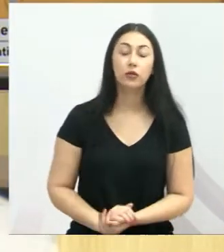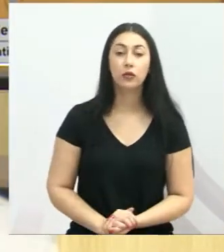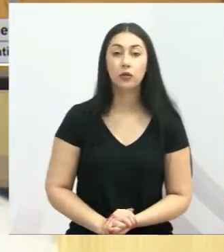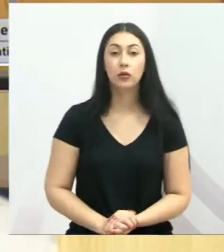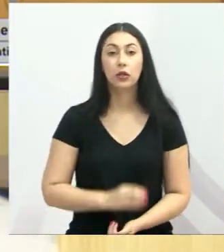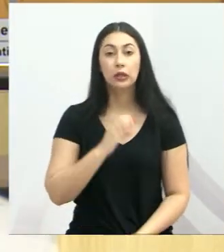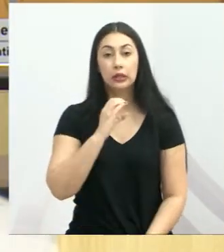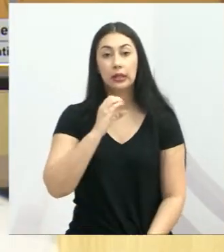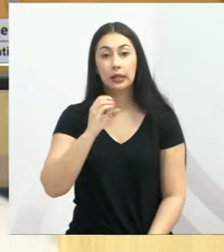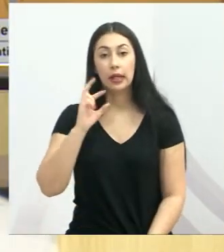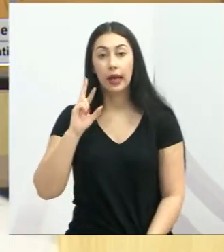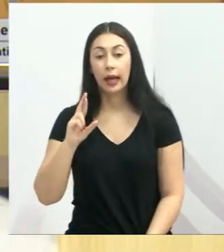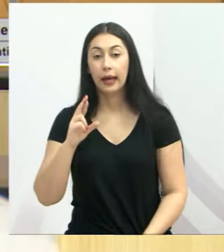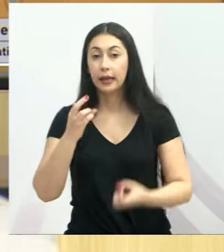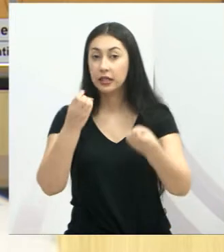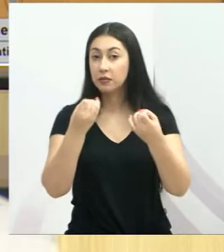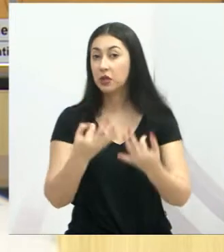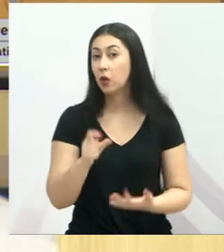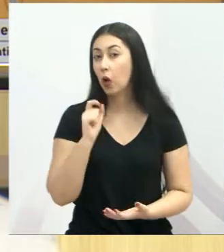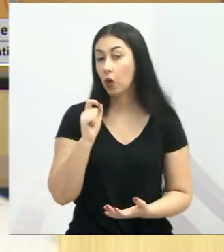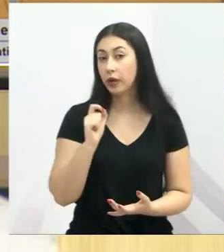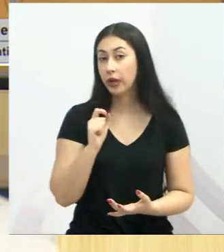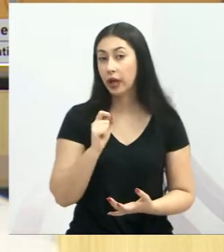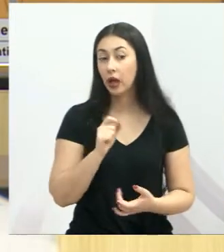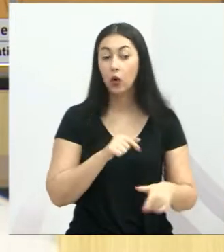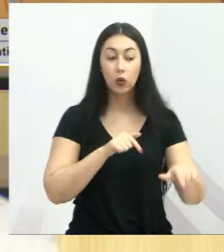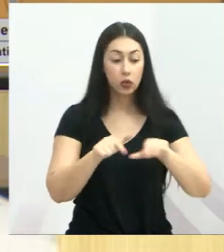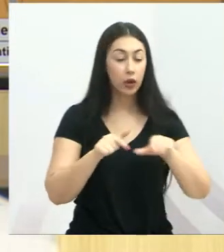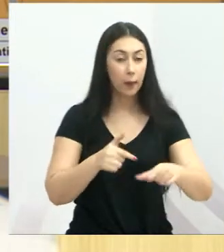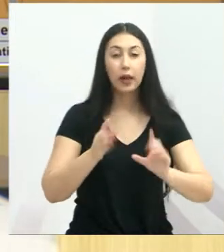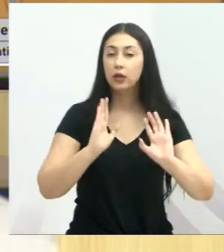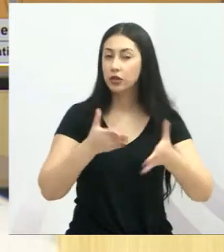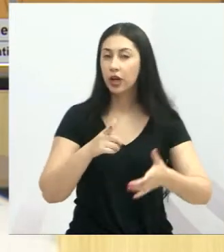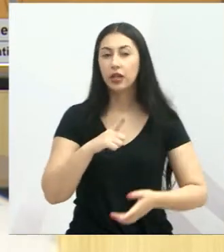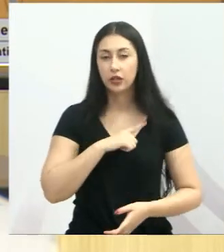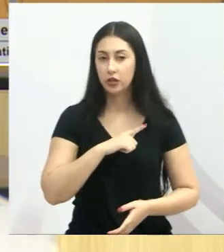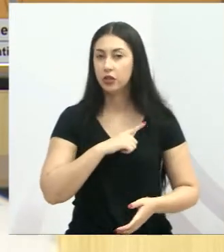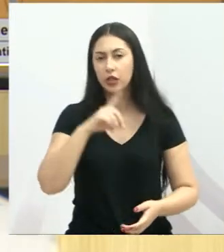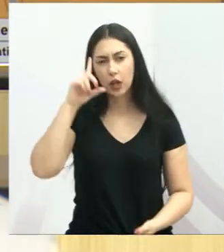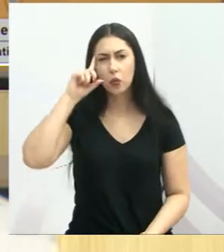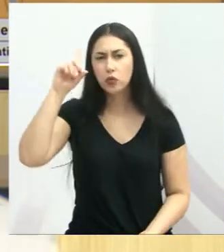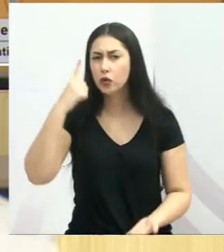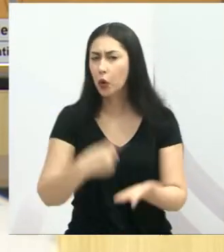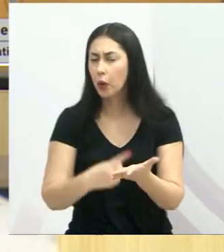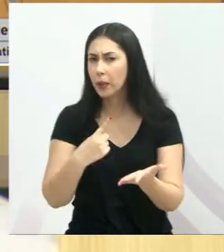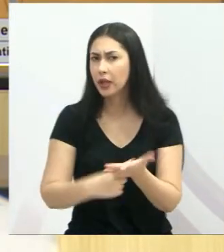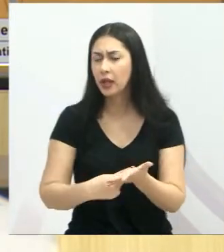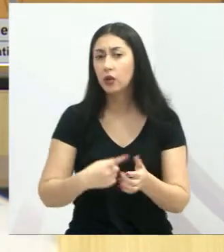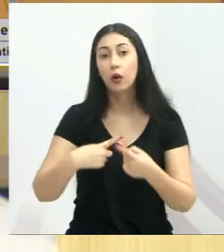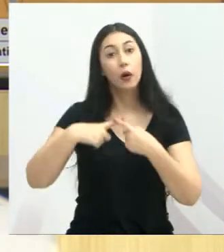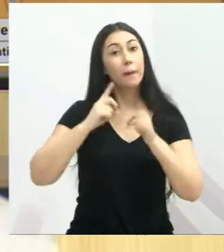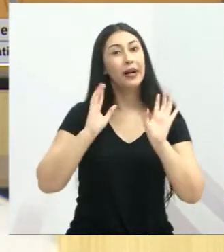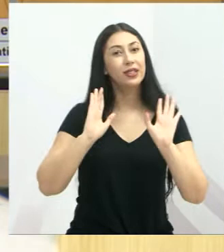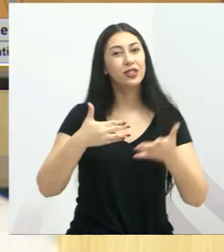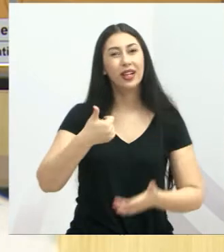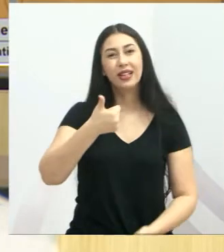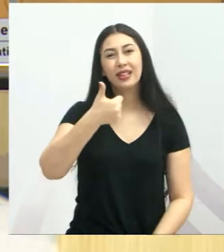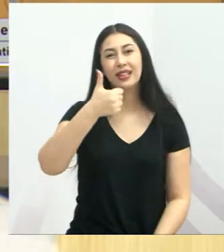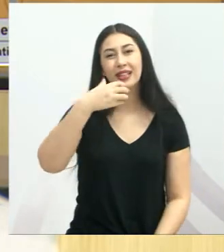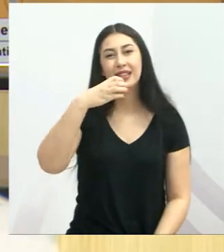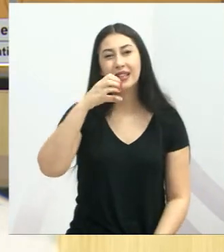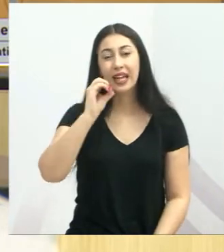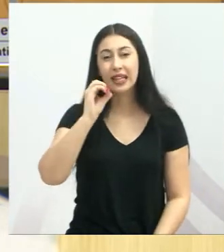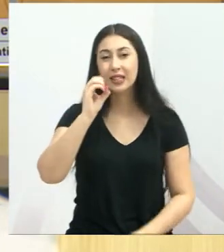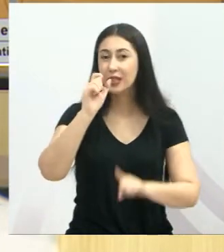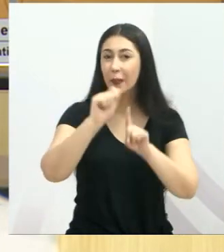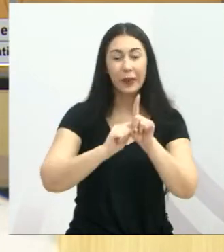se encontrava no cronograma, mas já se passaram 10 meses desde então e